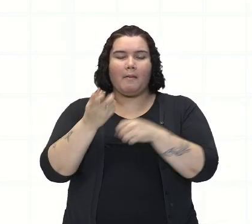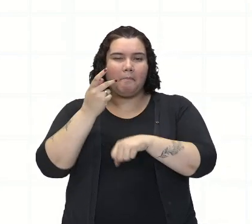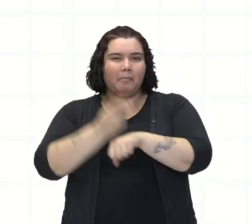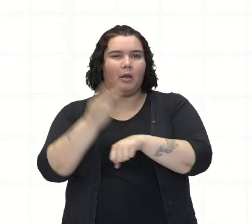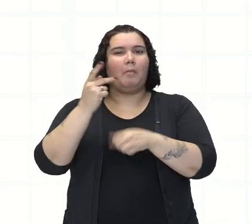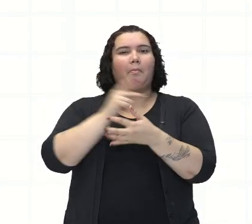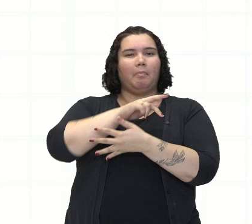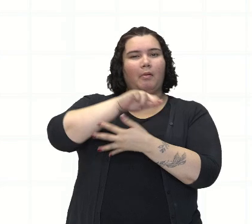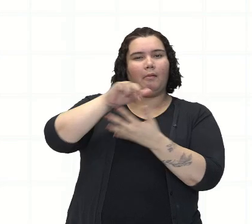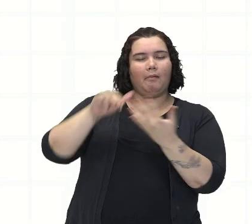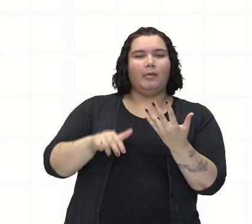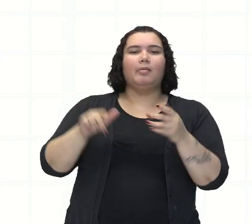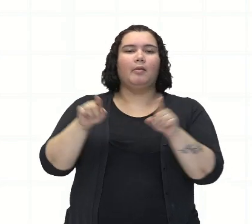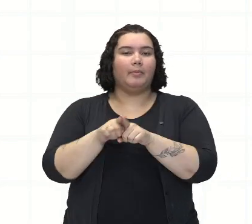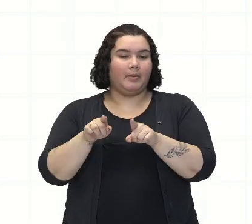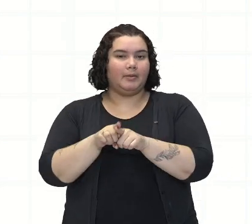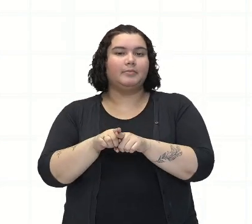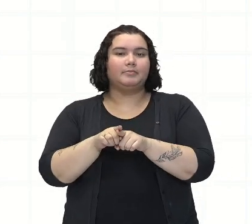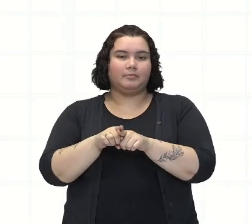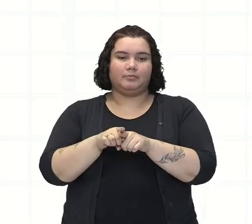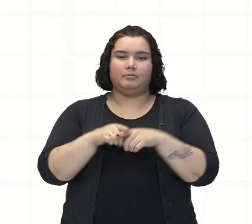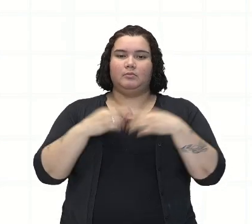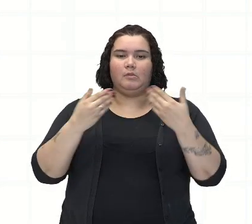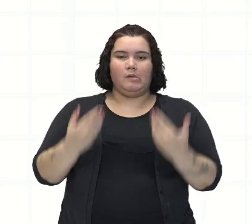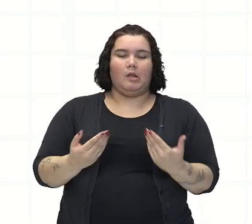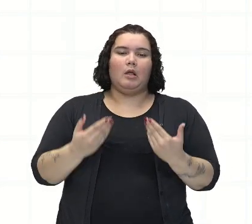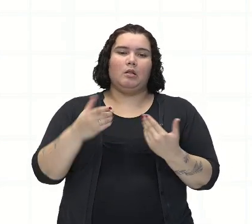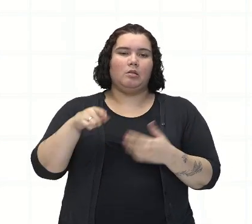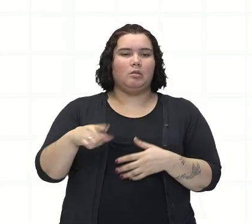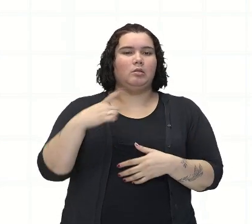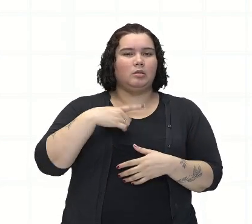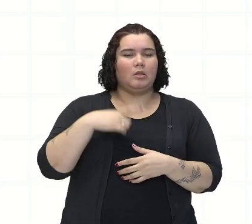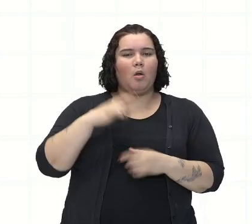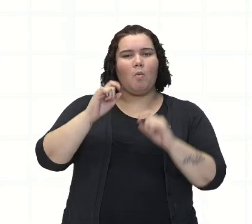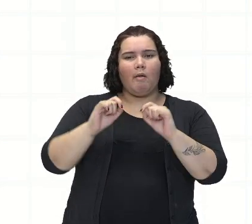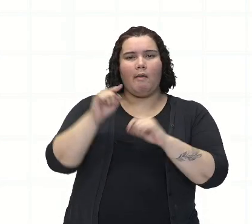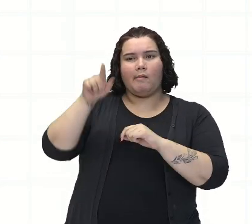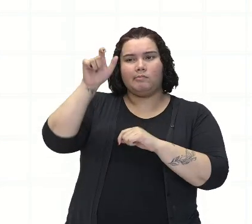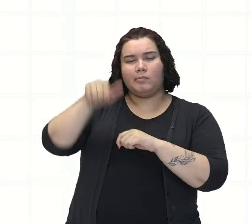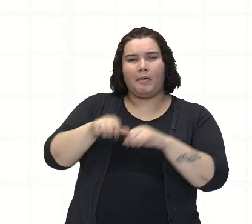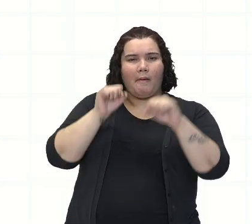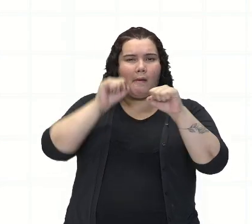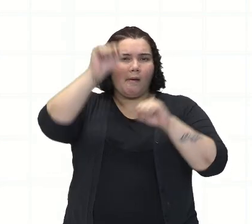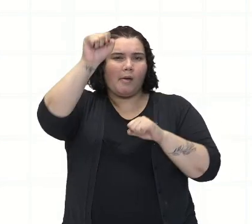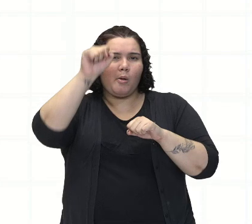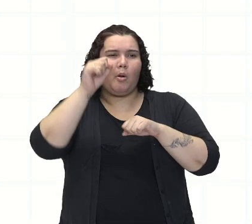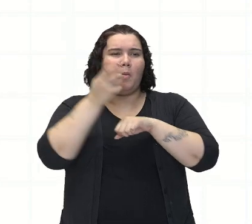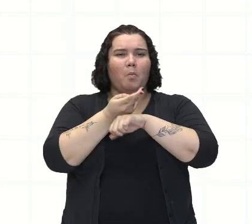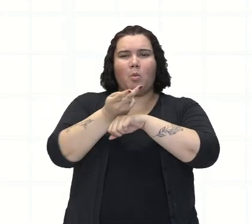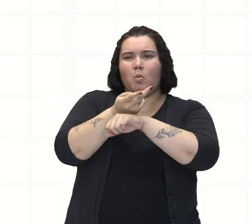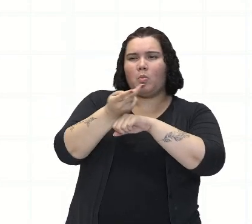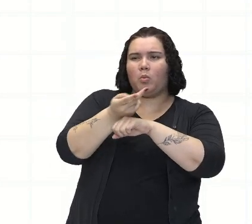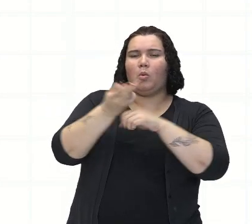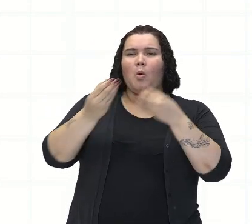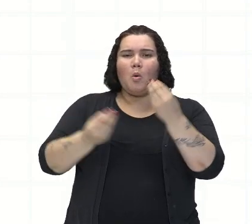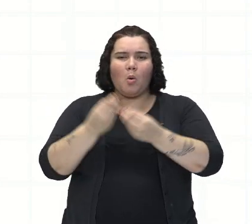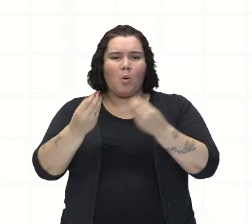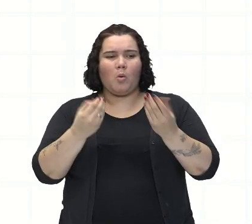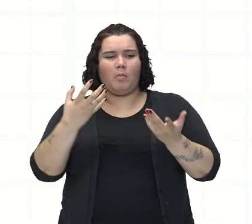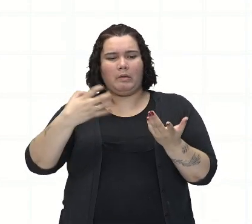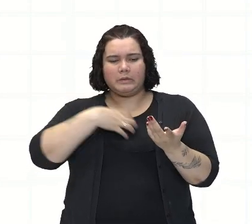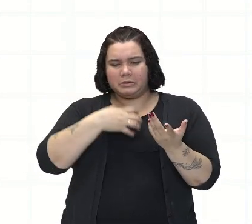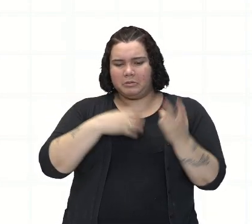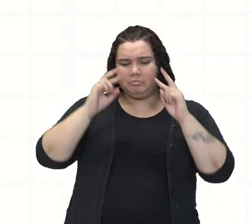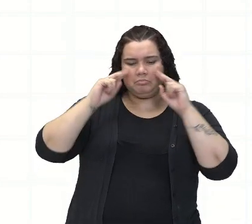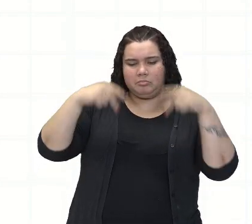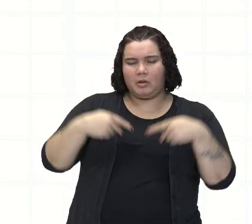que muito do que a gente lê são contos de aventura desse herói que busca o sentido de alguma coisa, o sentido de si mesmo e sai numa grande aventura